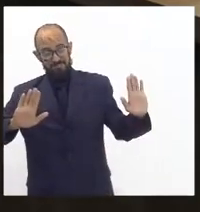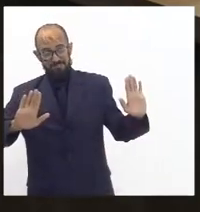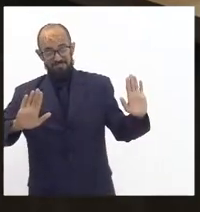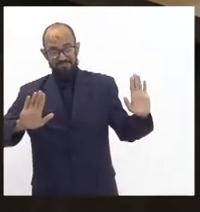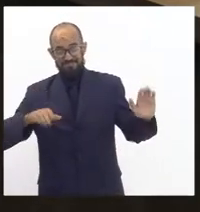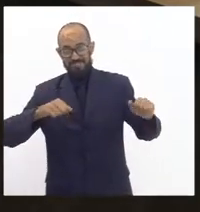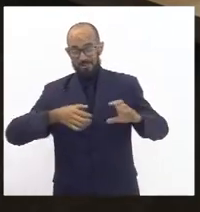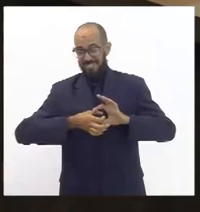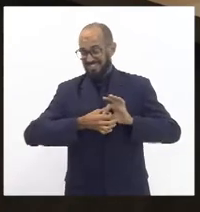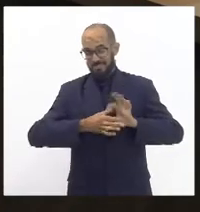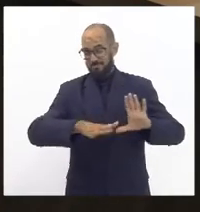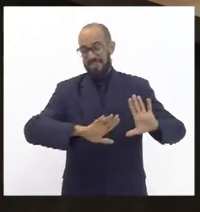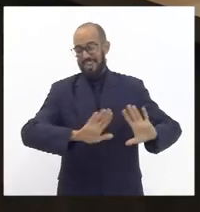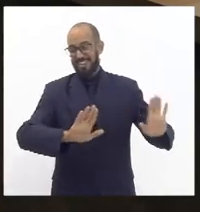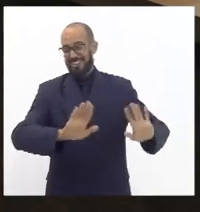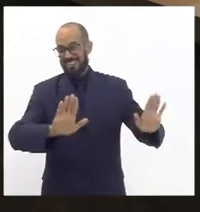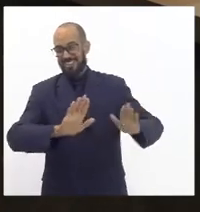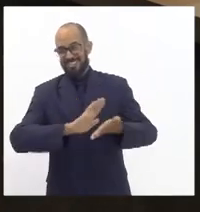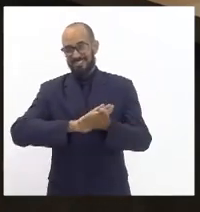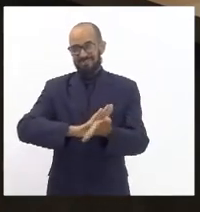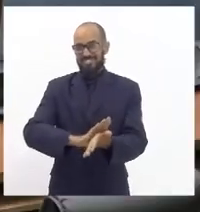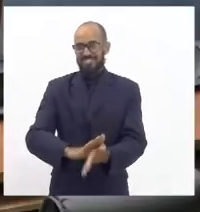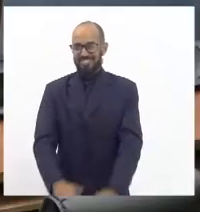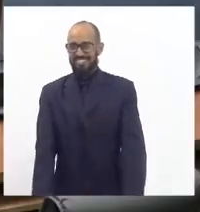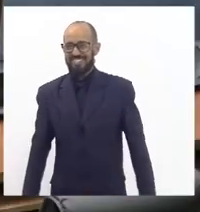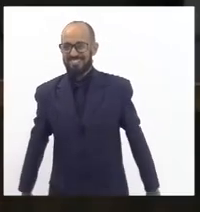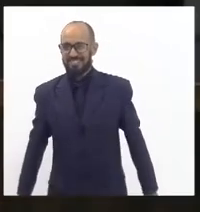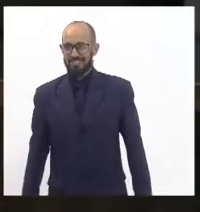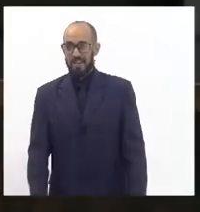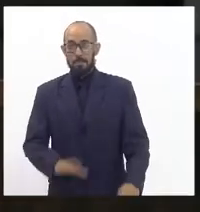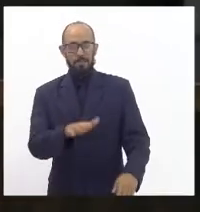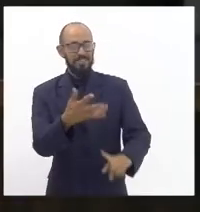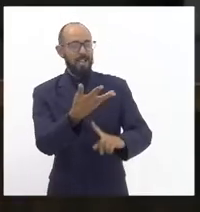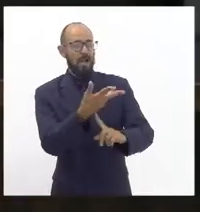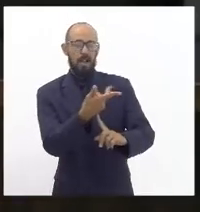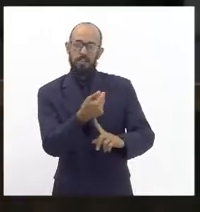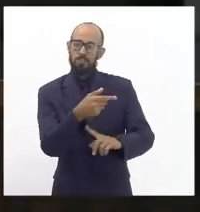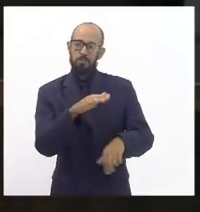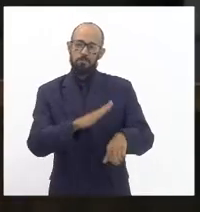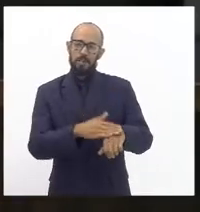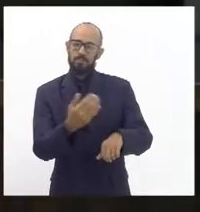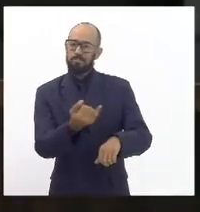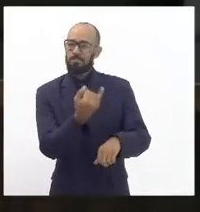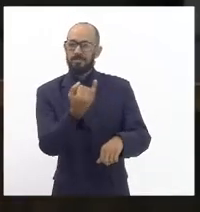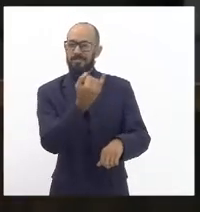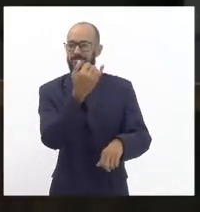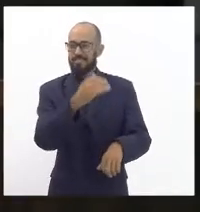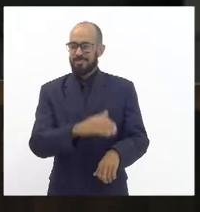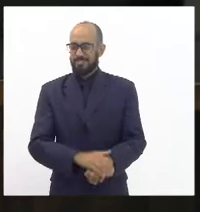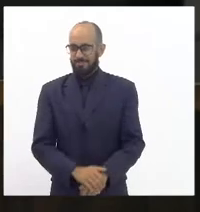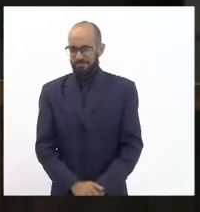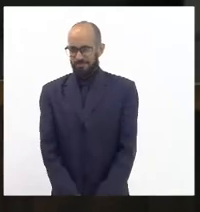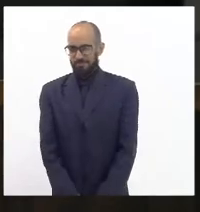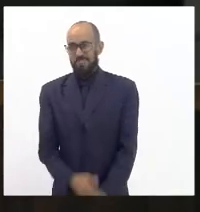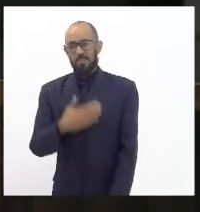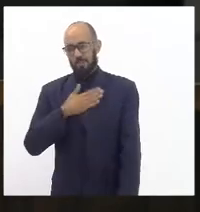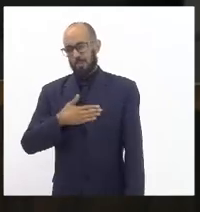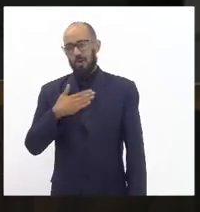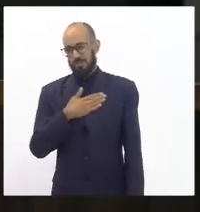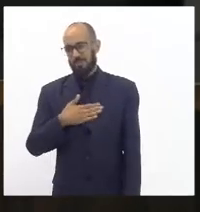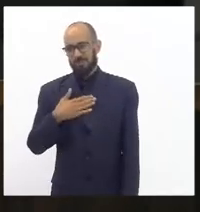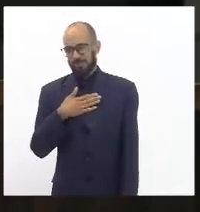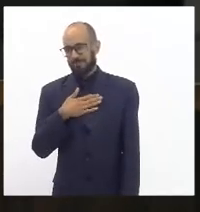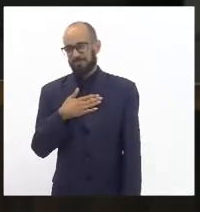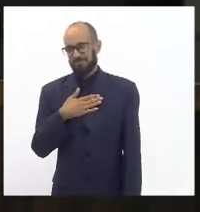mais liberto desses preconceitos o que vale a arte né eu gosto tanto a música e tanto poema